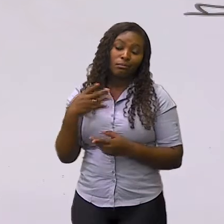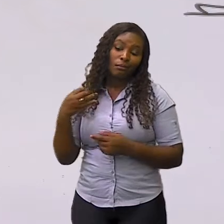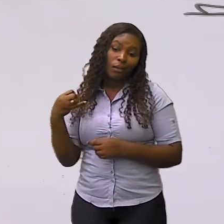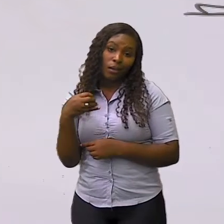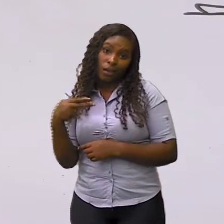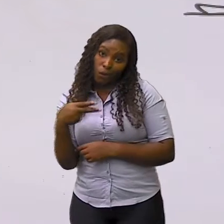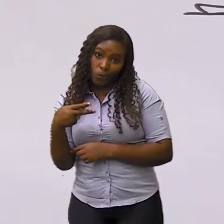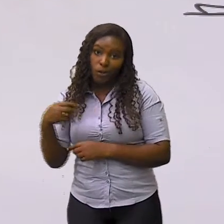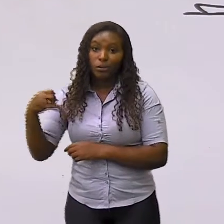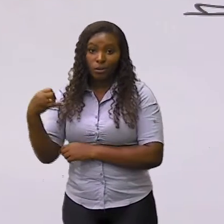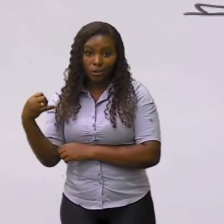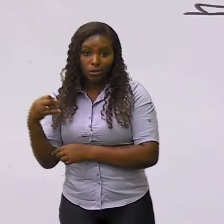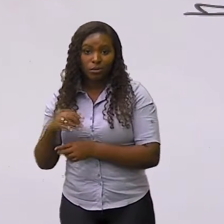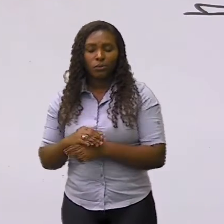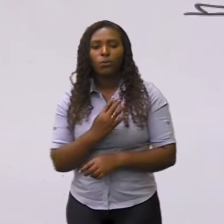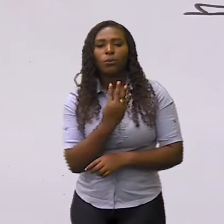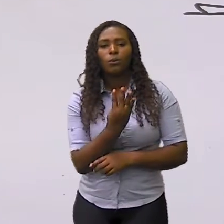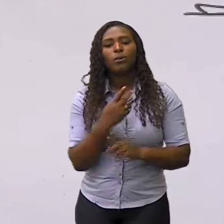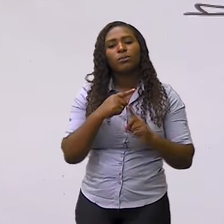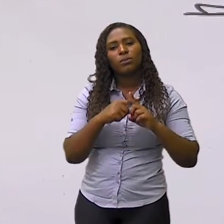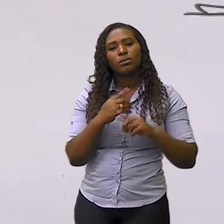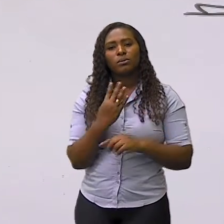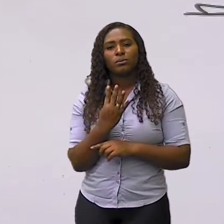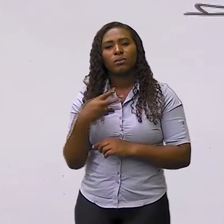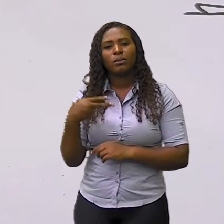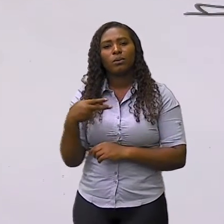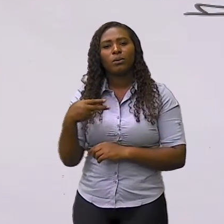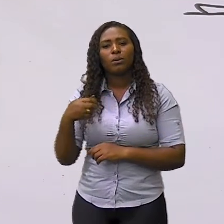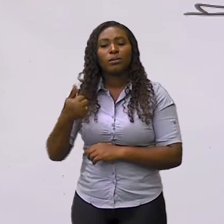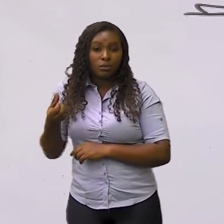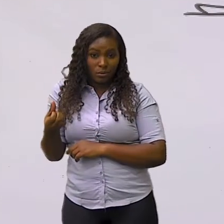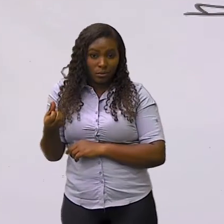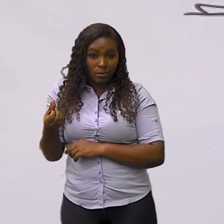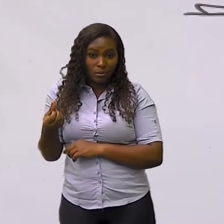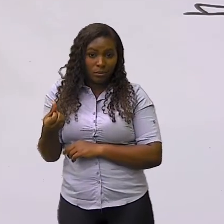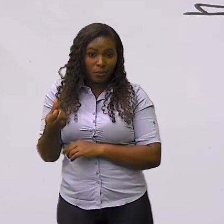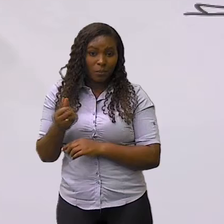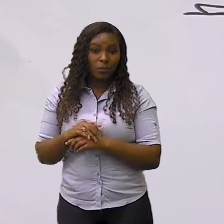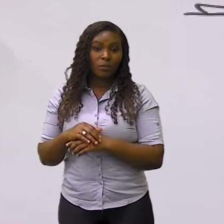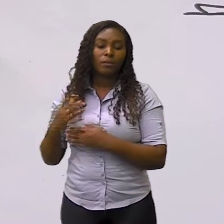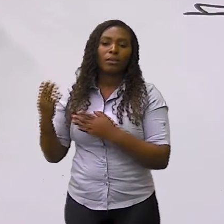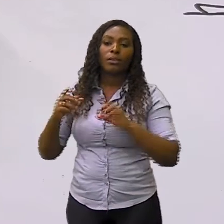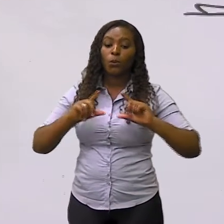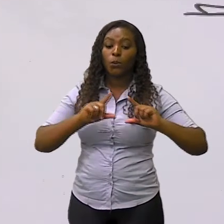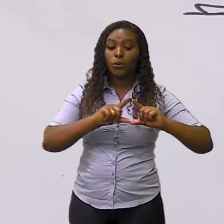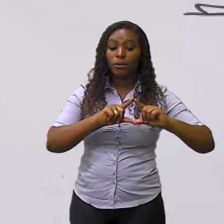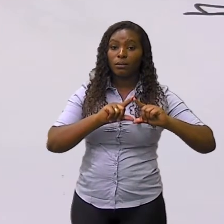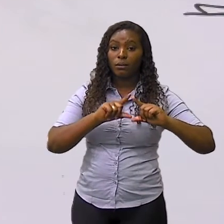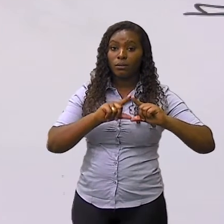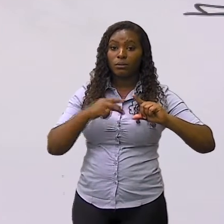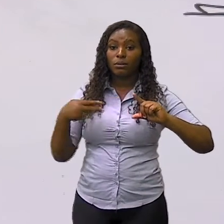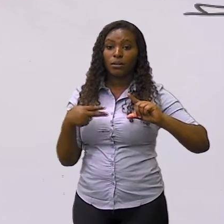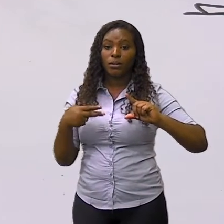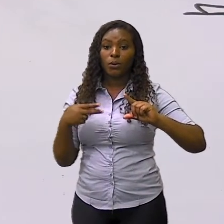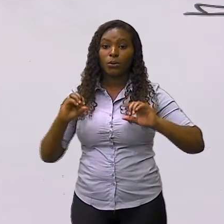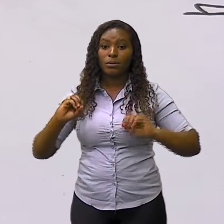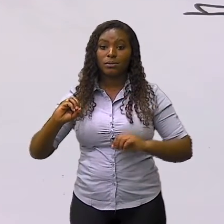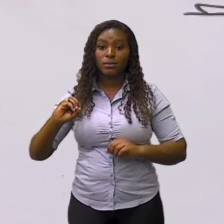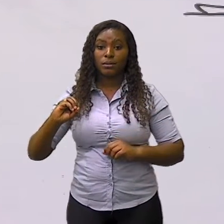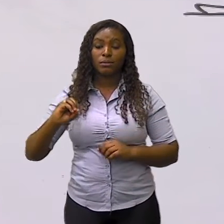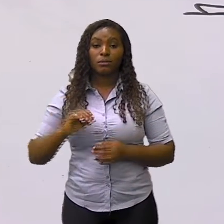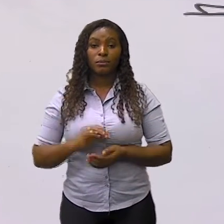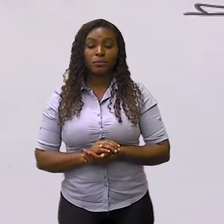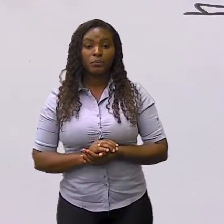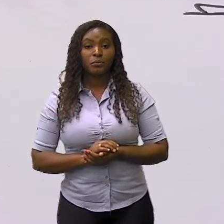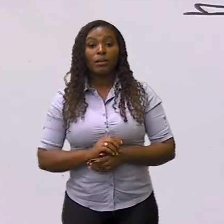quadrado mais 4x menos vezes mais menos, 2 vezes